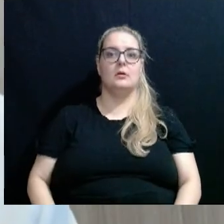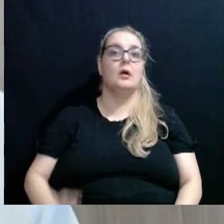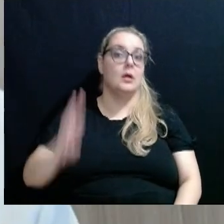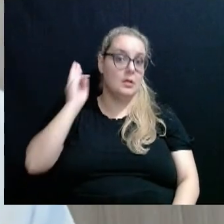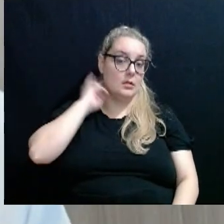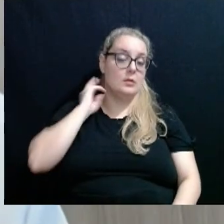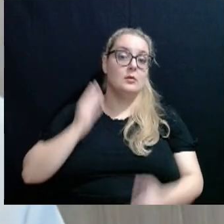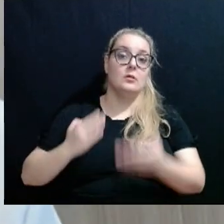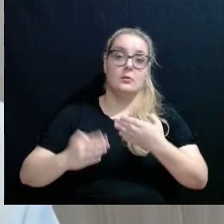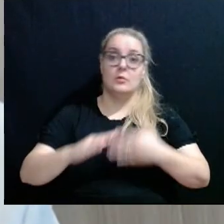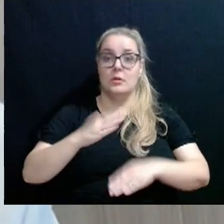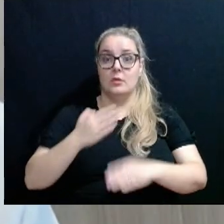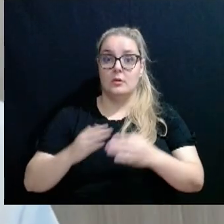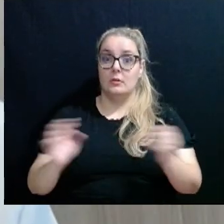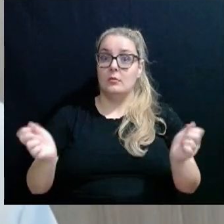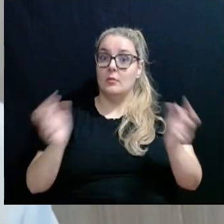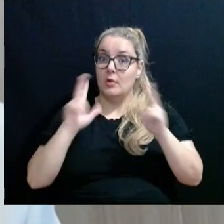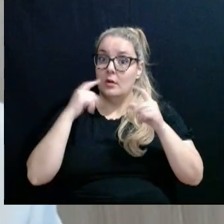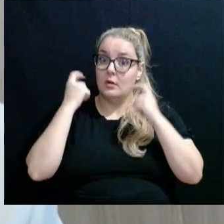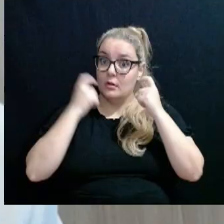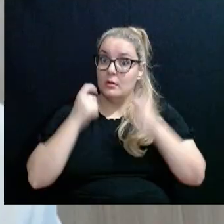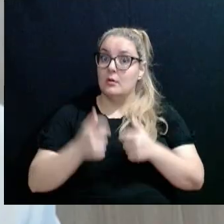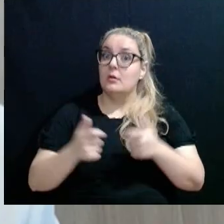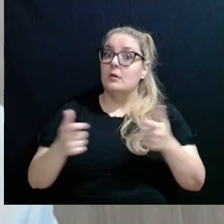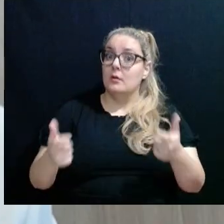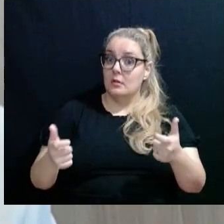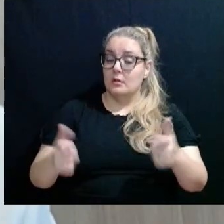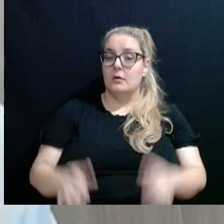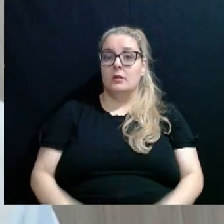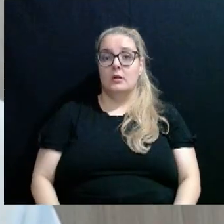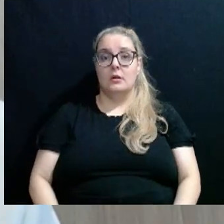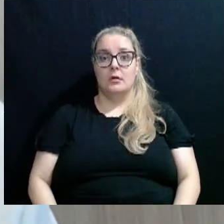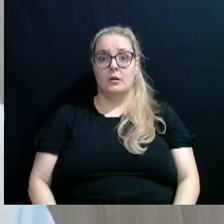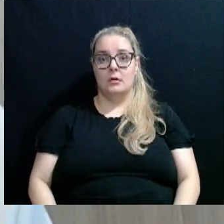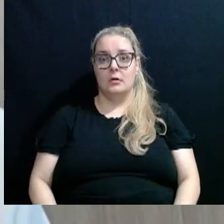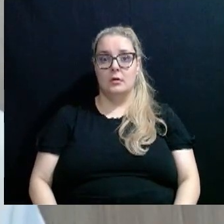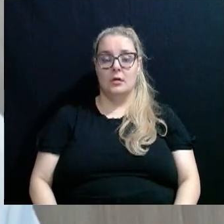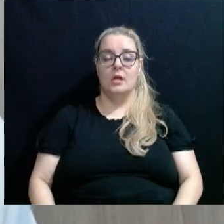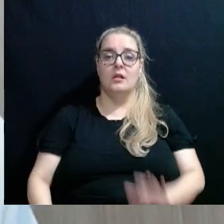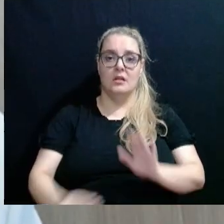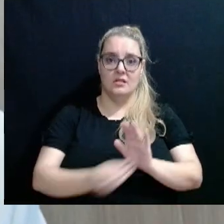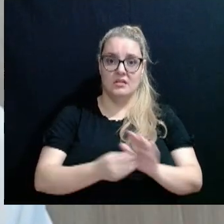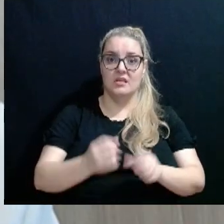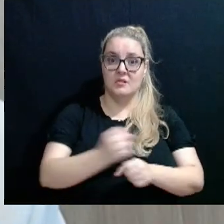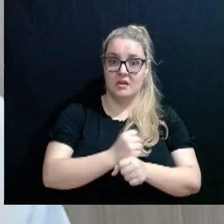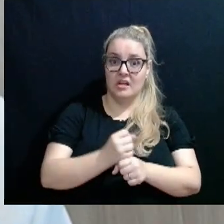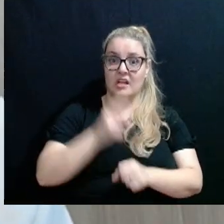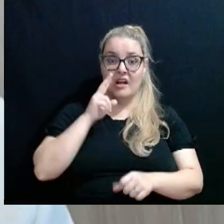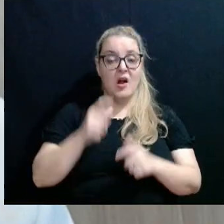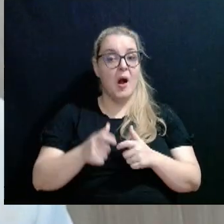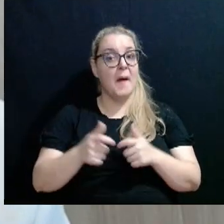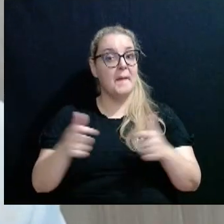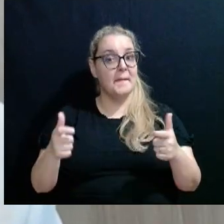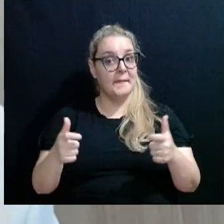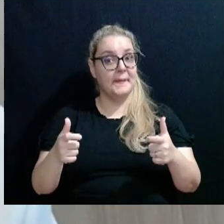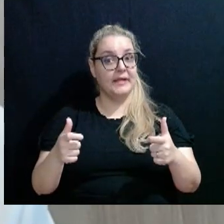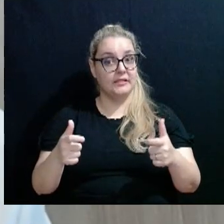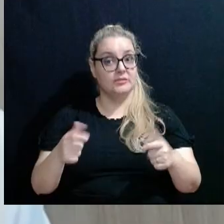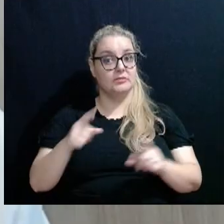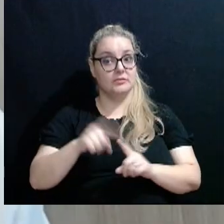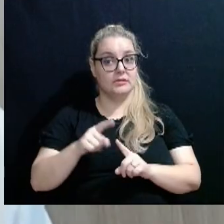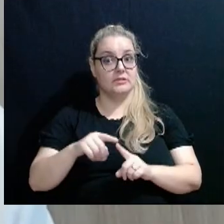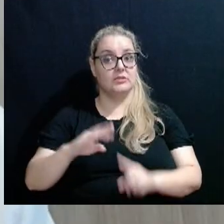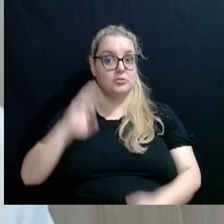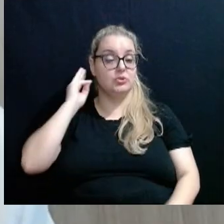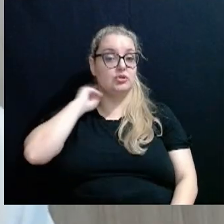As bacterianas são as que despertam maior preocupação e nos últimos anos a gente tem visto um aumento da